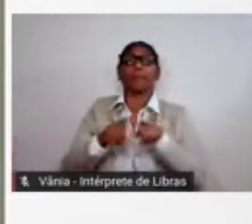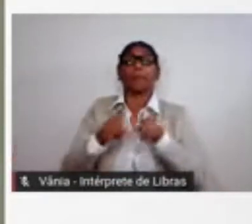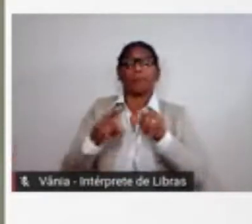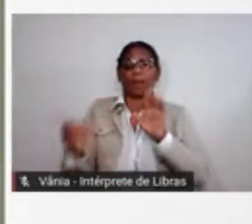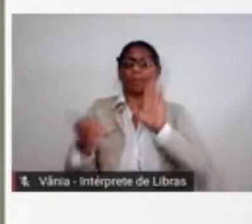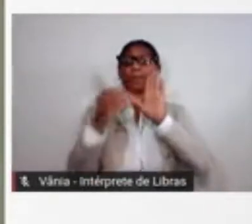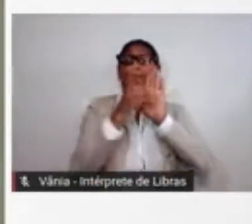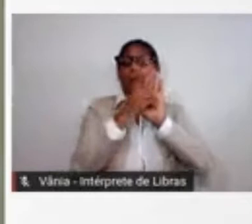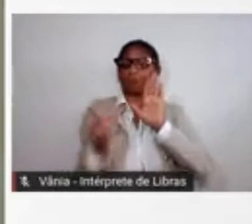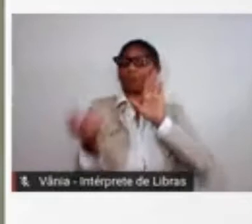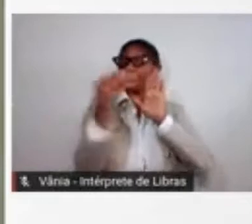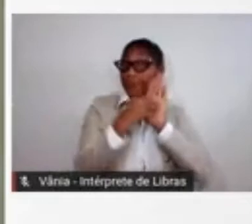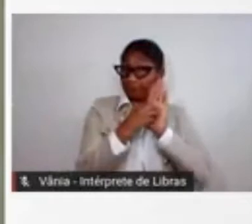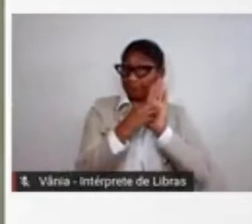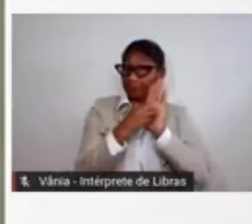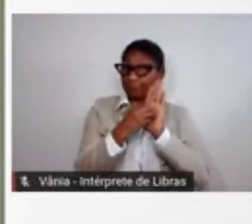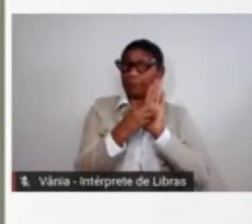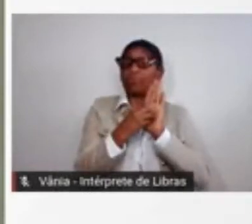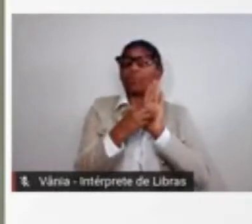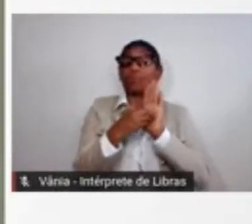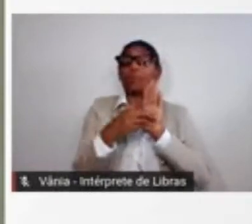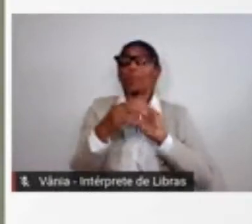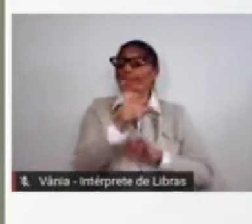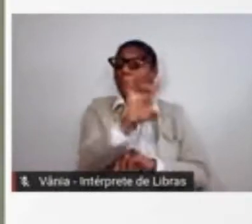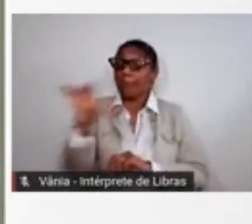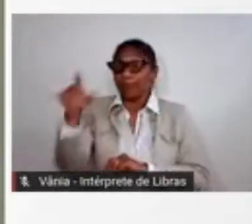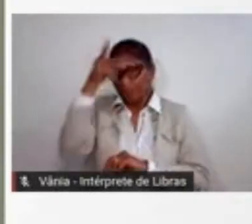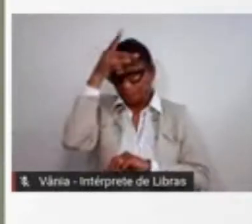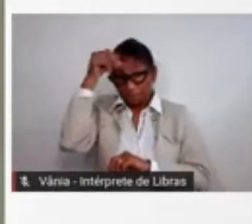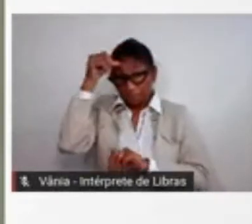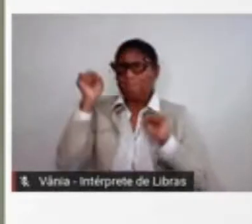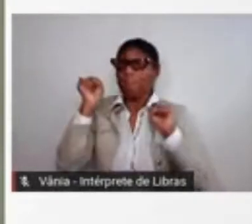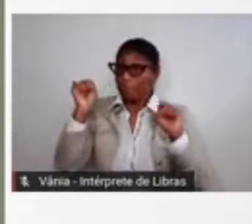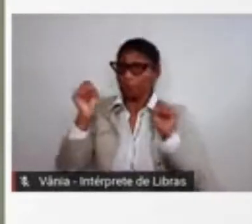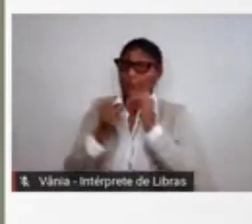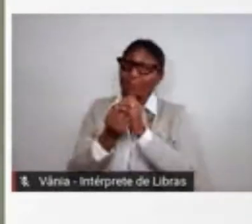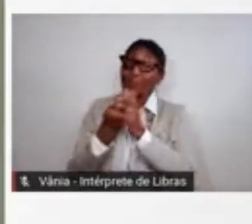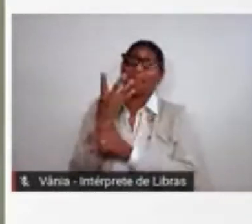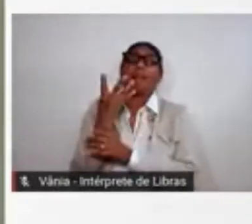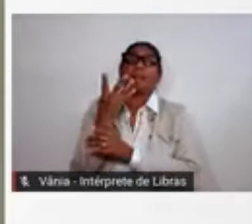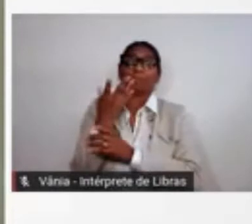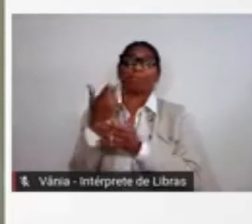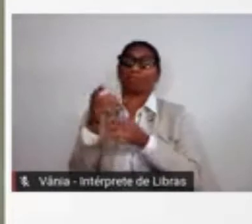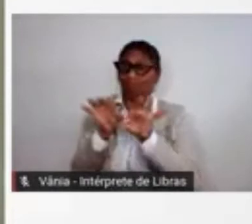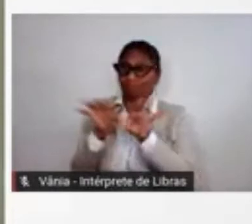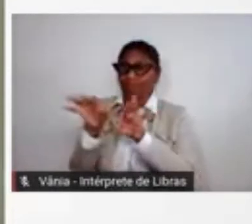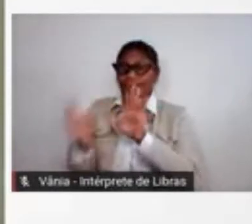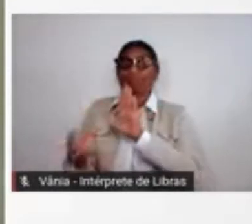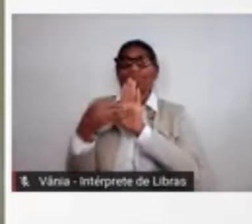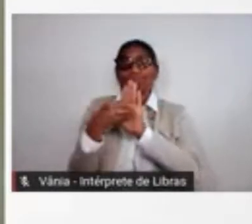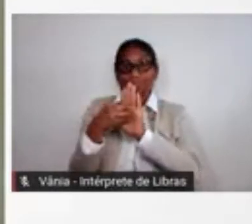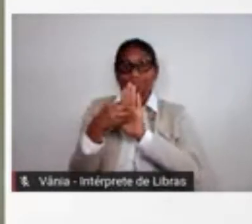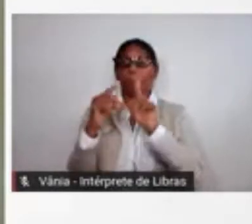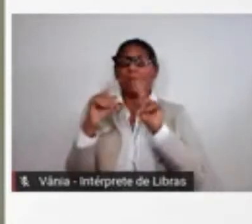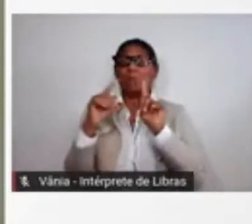em que os prefeitos podem ter regulamentação local, desde que